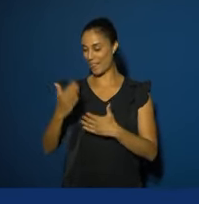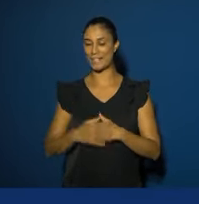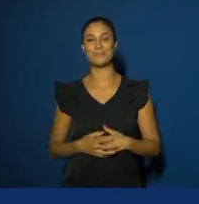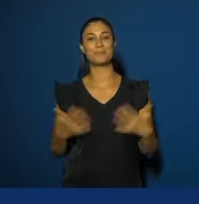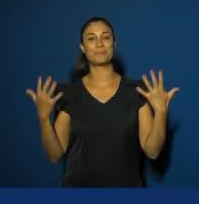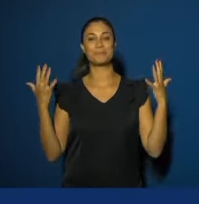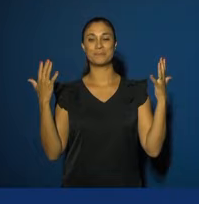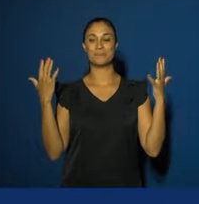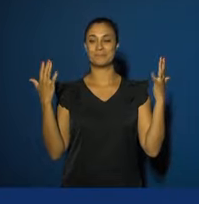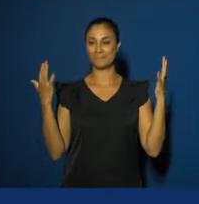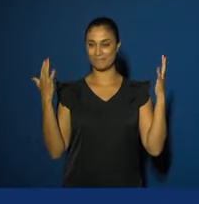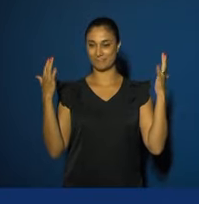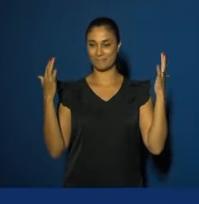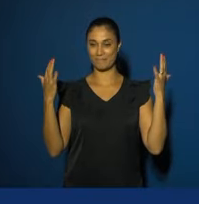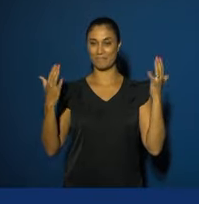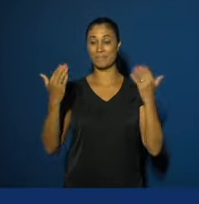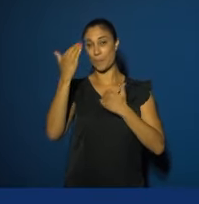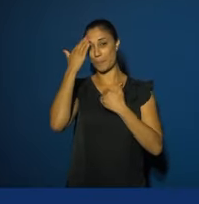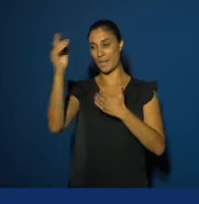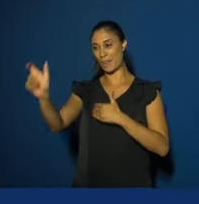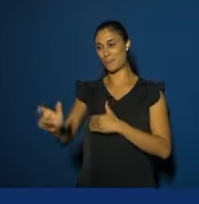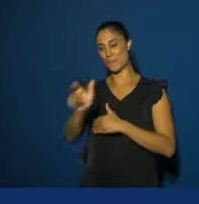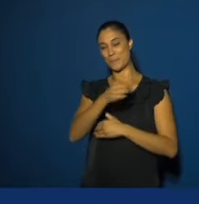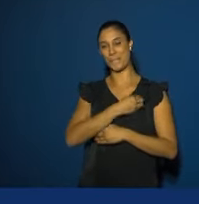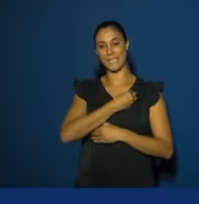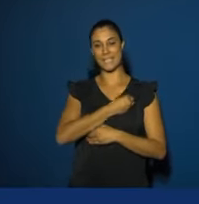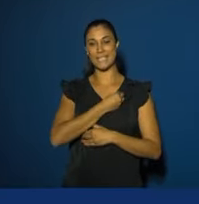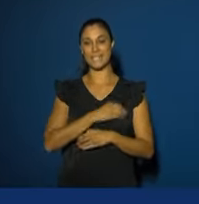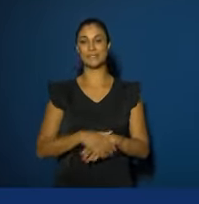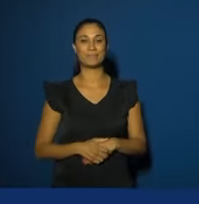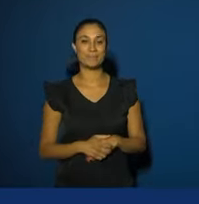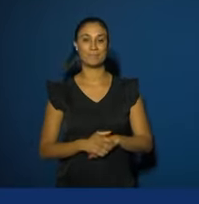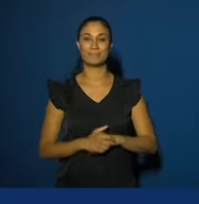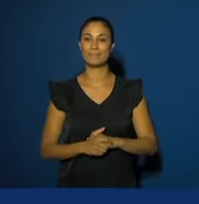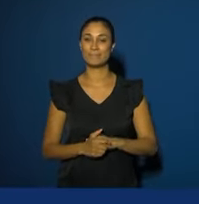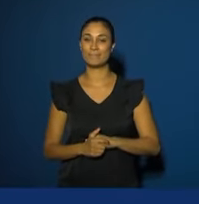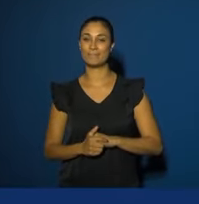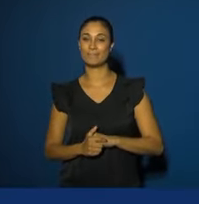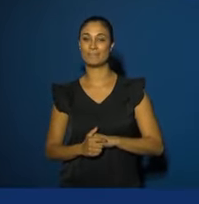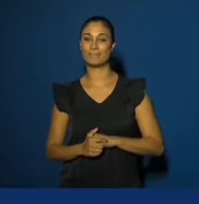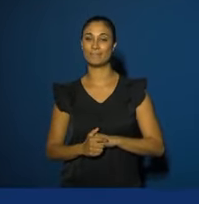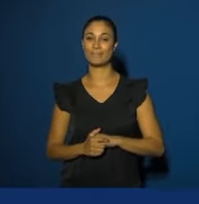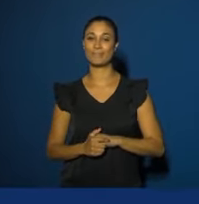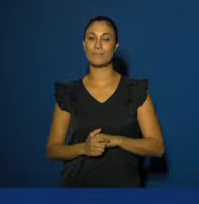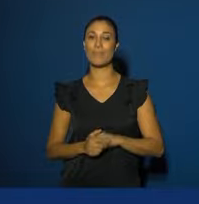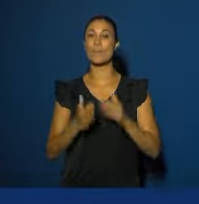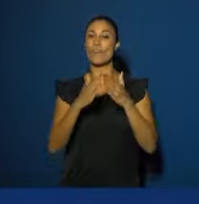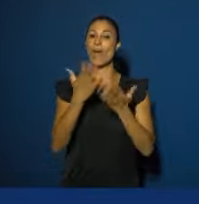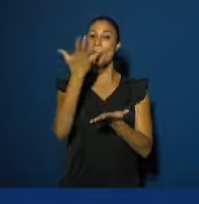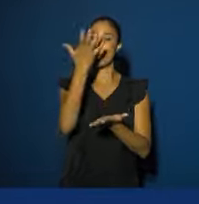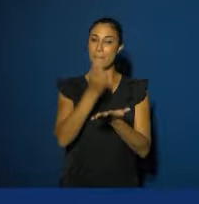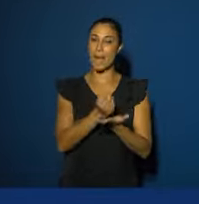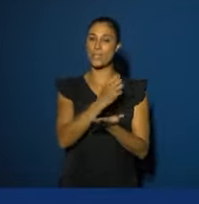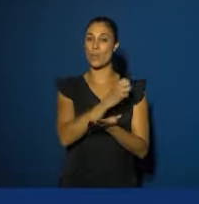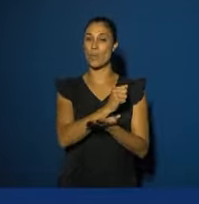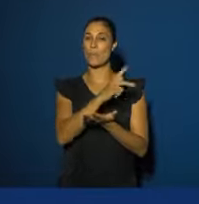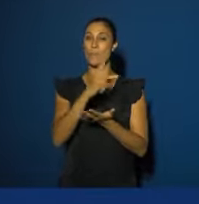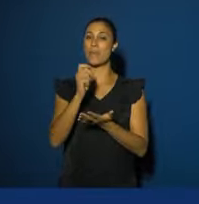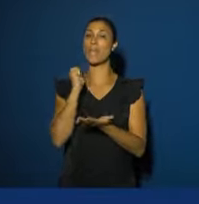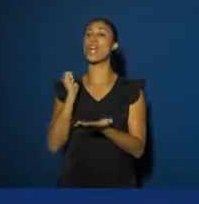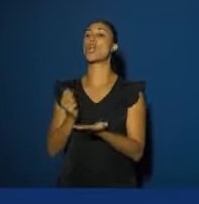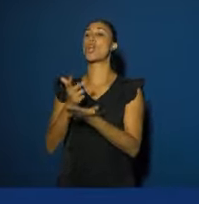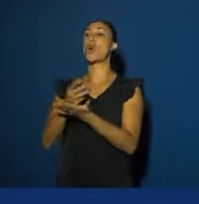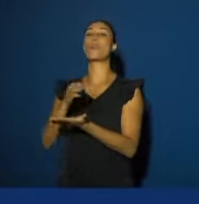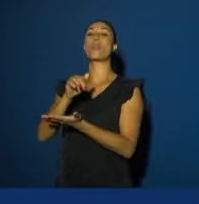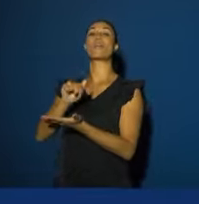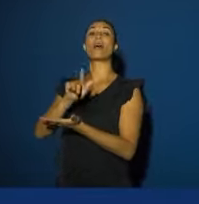obrigada gente Obrigado pessoal pela pela presença aqui hoje foi favor abaixe o aplicativo e comprem no magalu